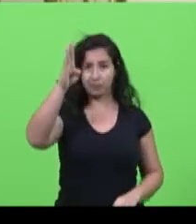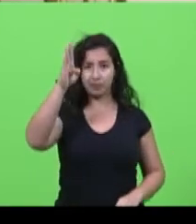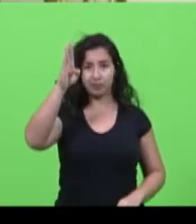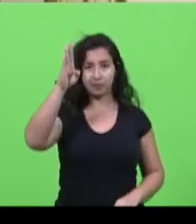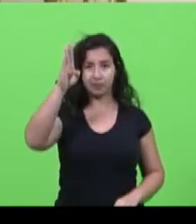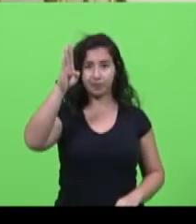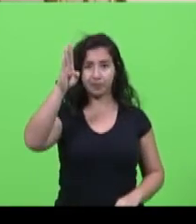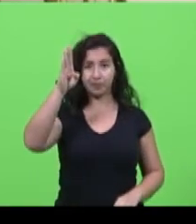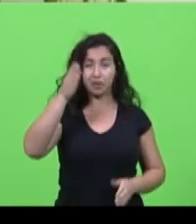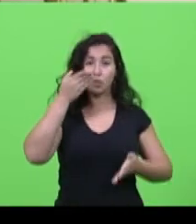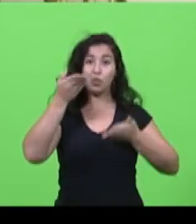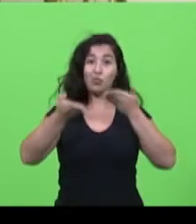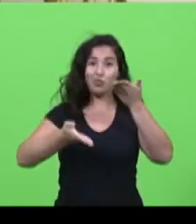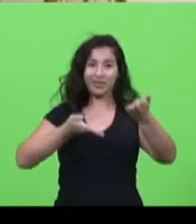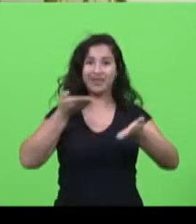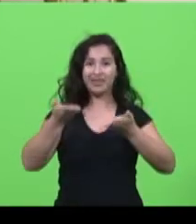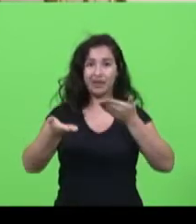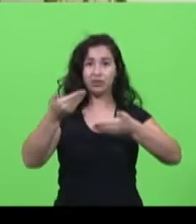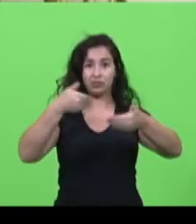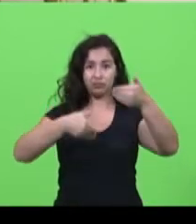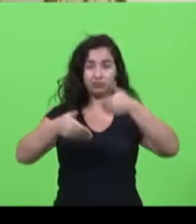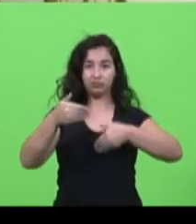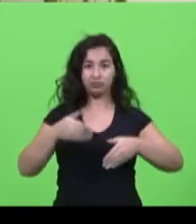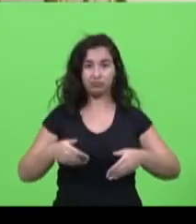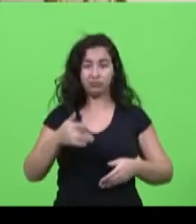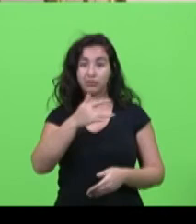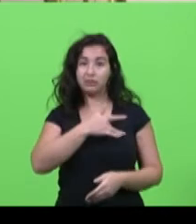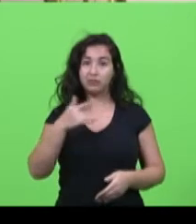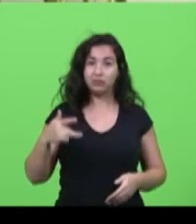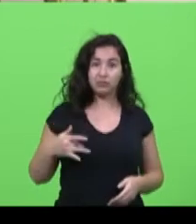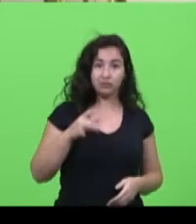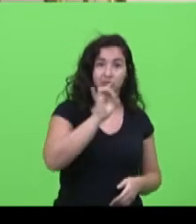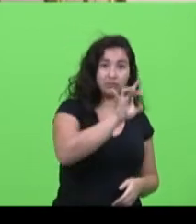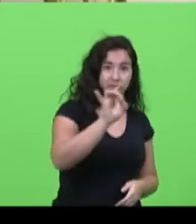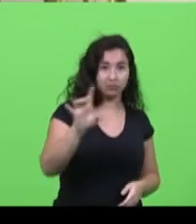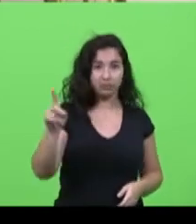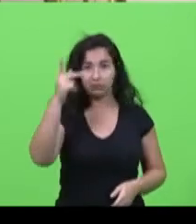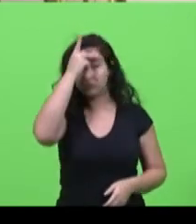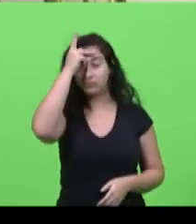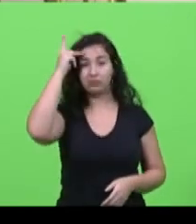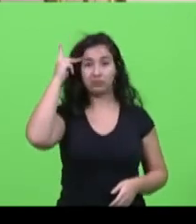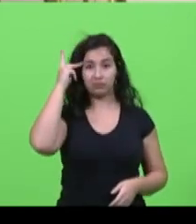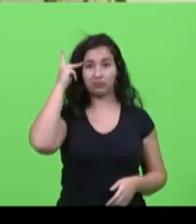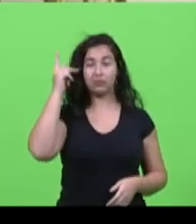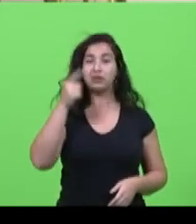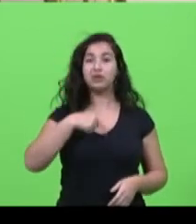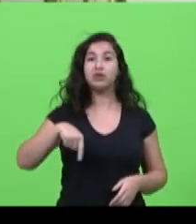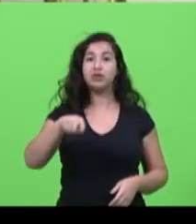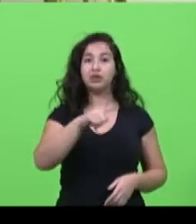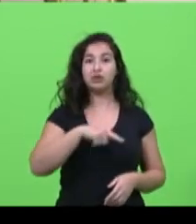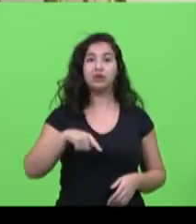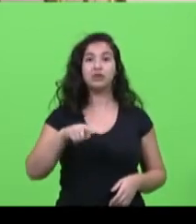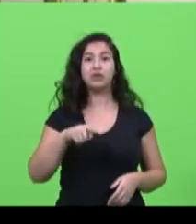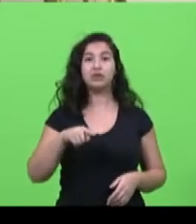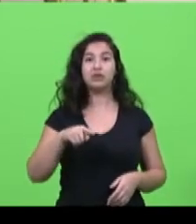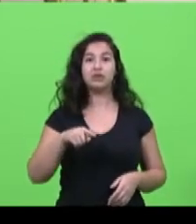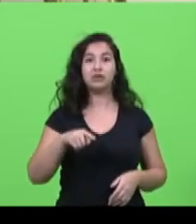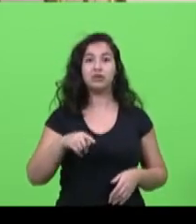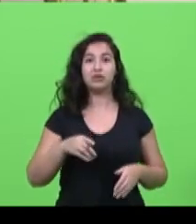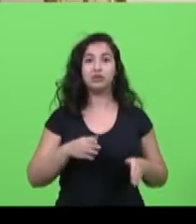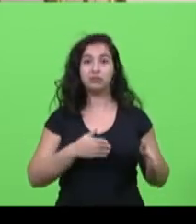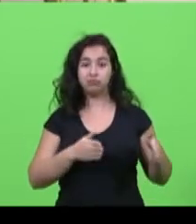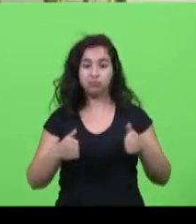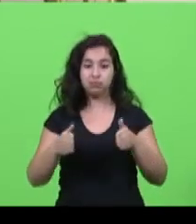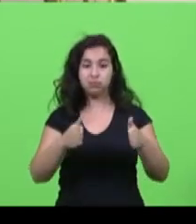principalmente com cuidados com a saúde das pessoas, nós vamos transpor os passos e